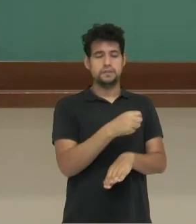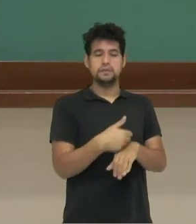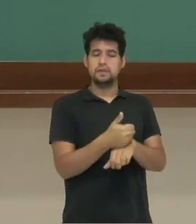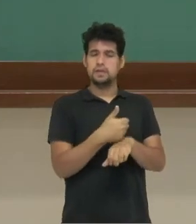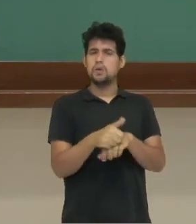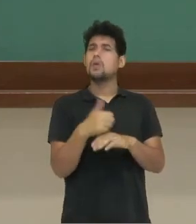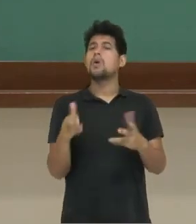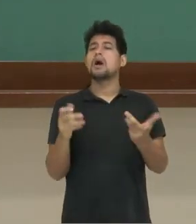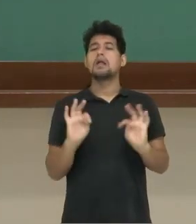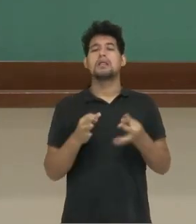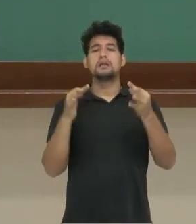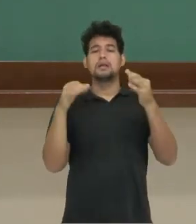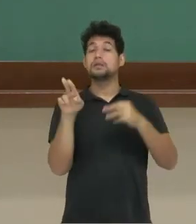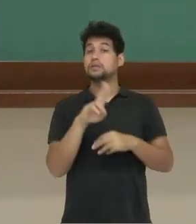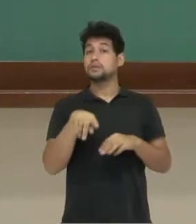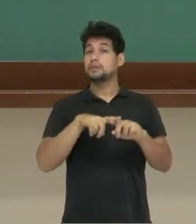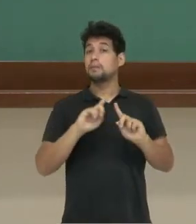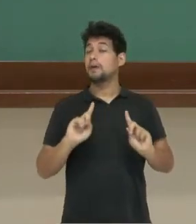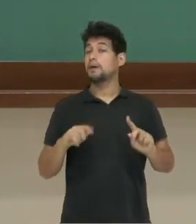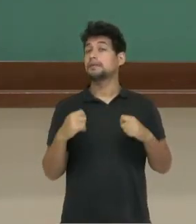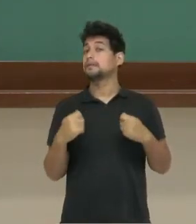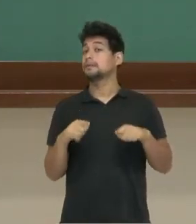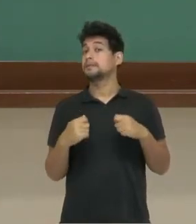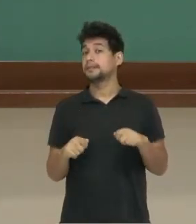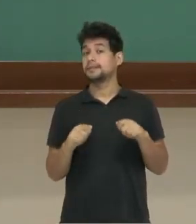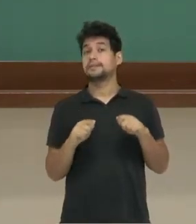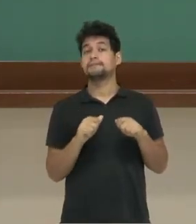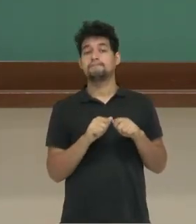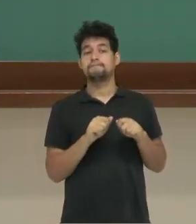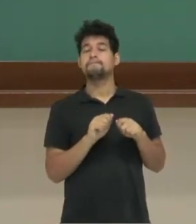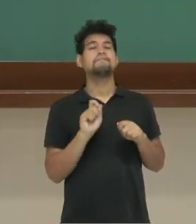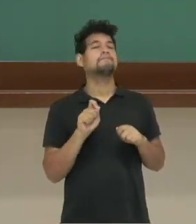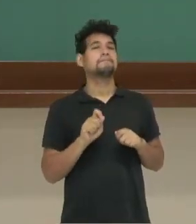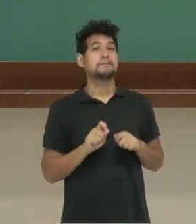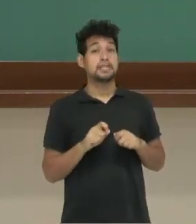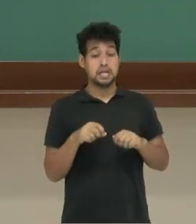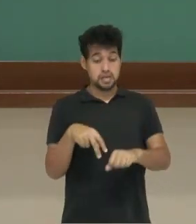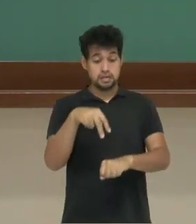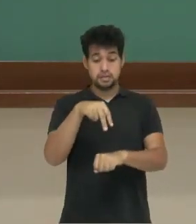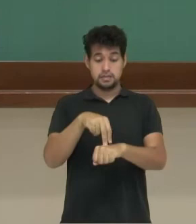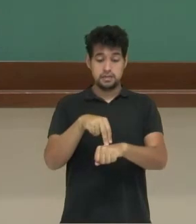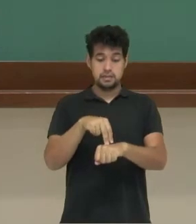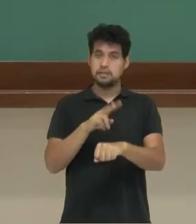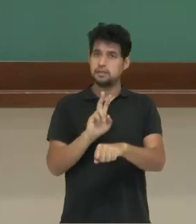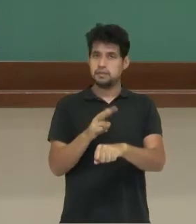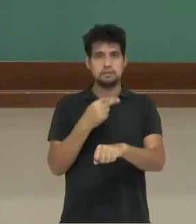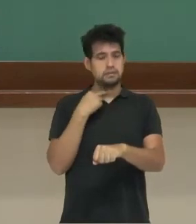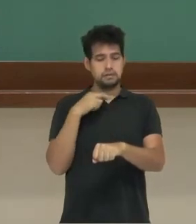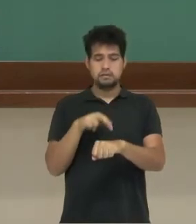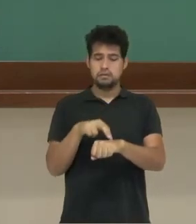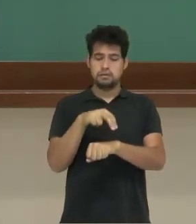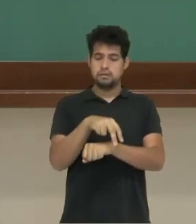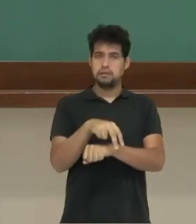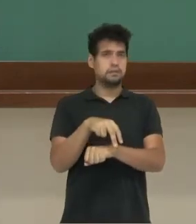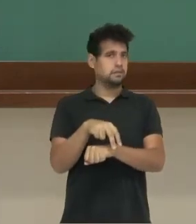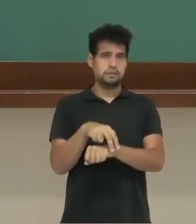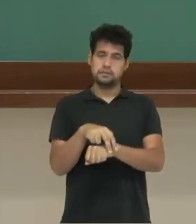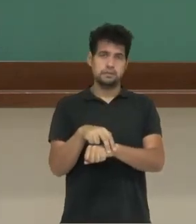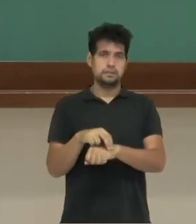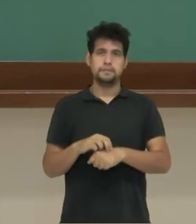técnica que ele utiliza, mas ele tem que permanecer dentro da área delimitada para o arremesso, ok?